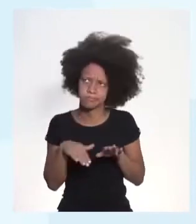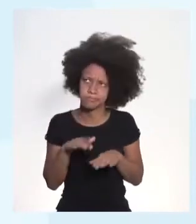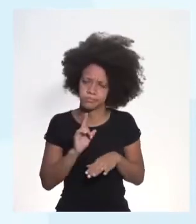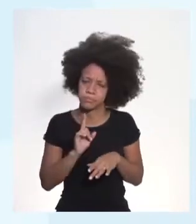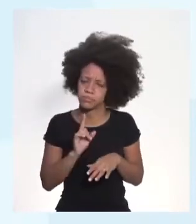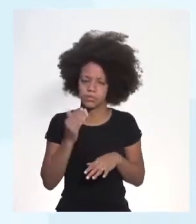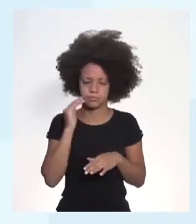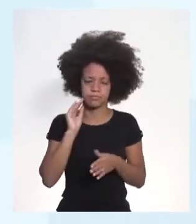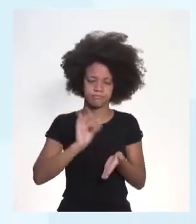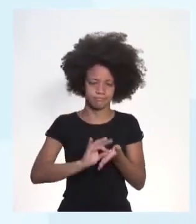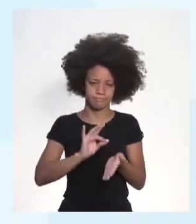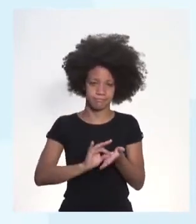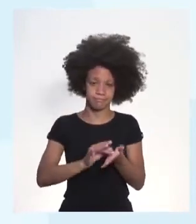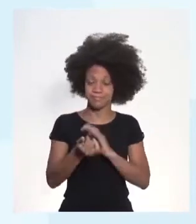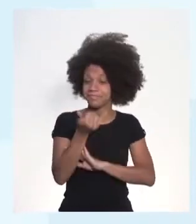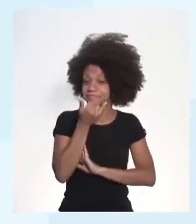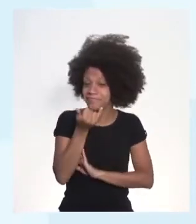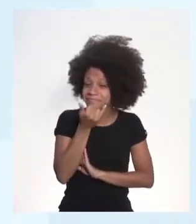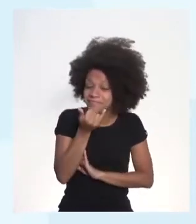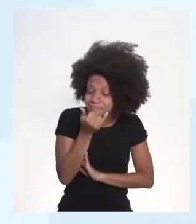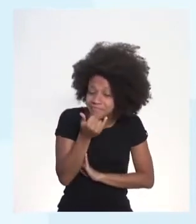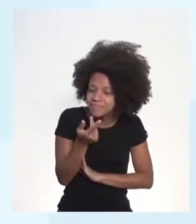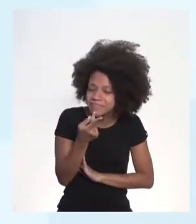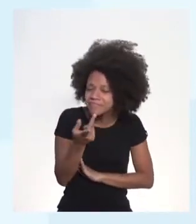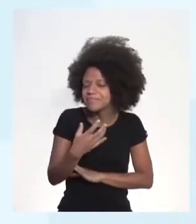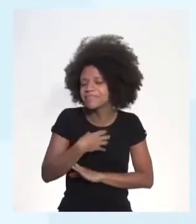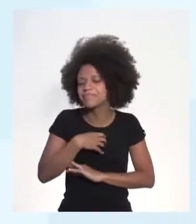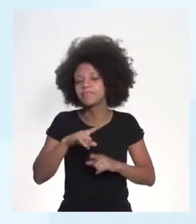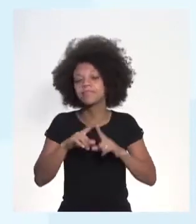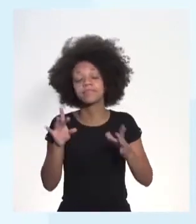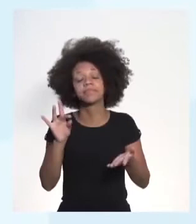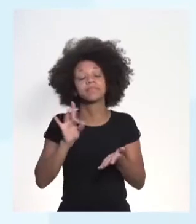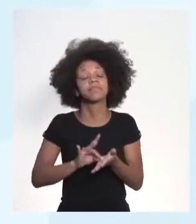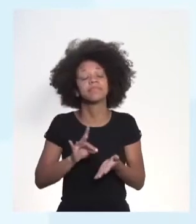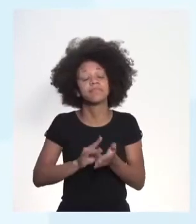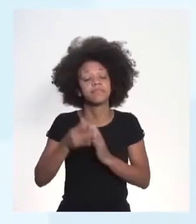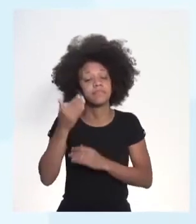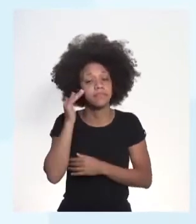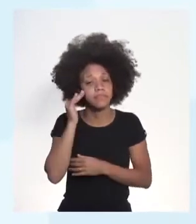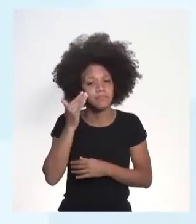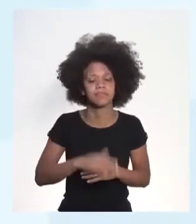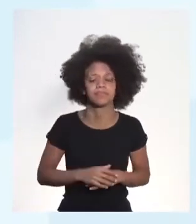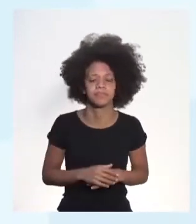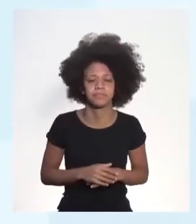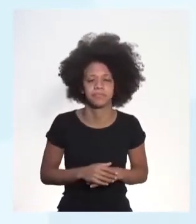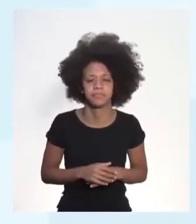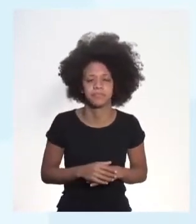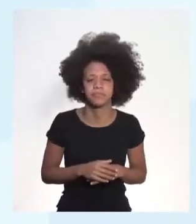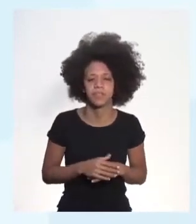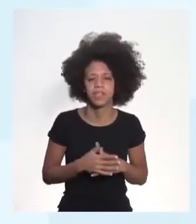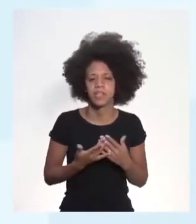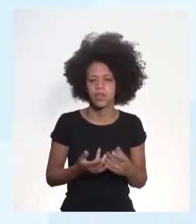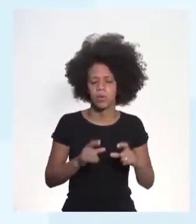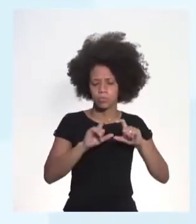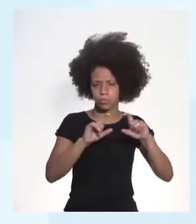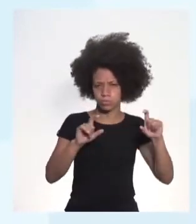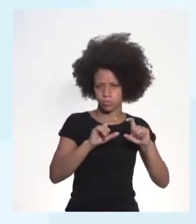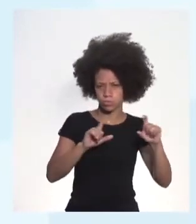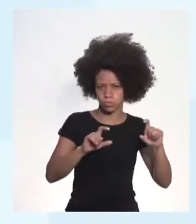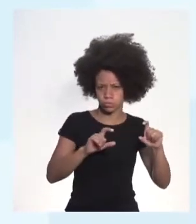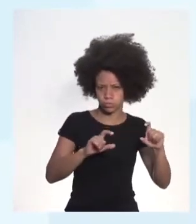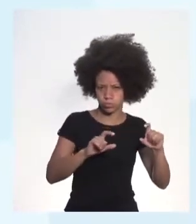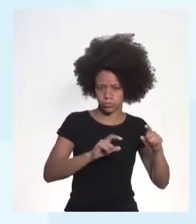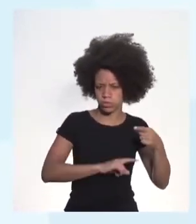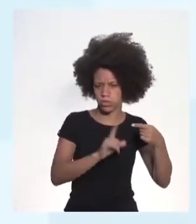né entender de verdade né Desculpa aí vou te falar mas é de verdade então o cabeçalho aí né o